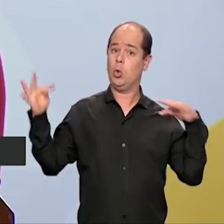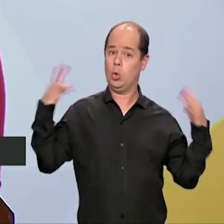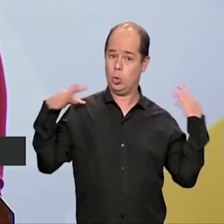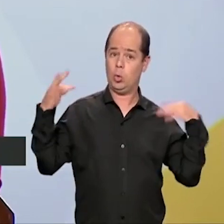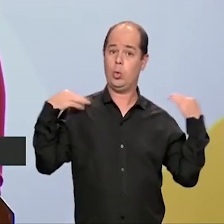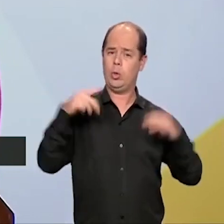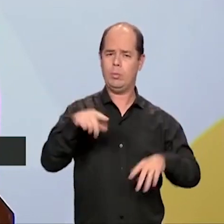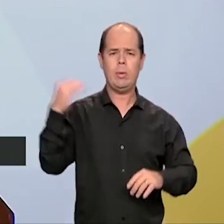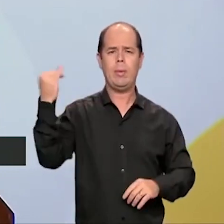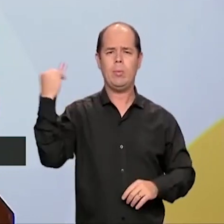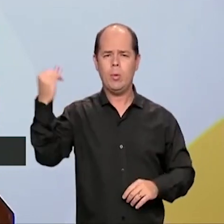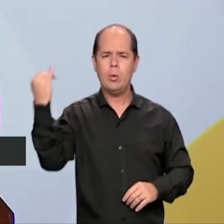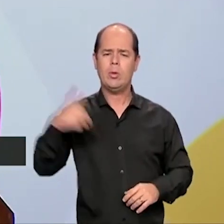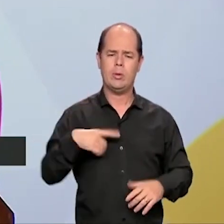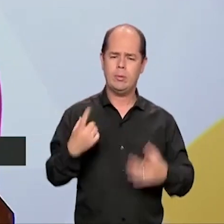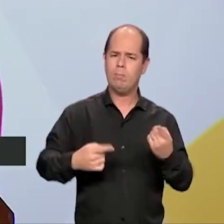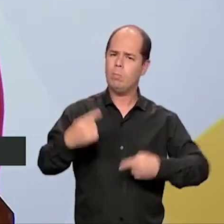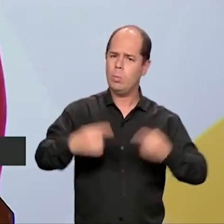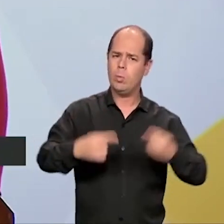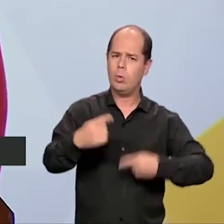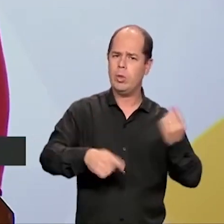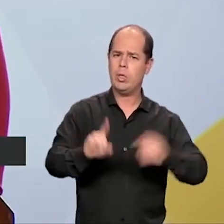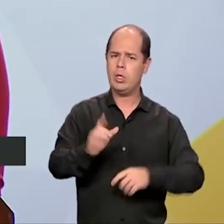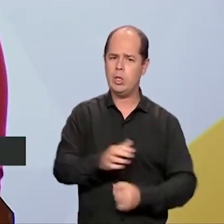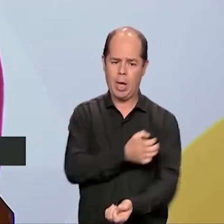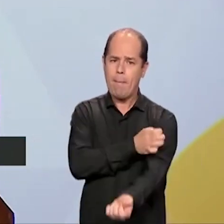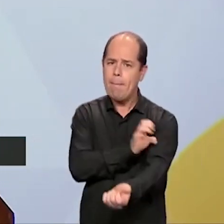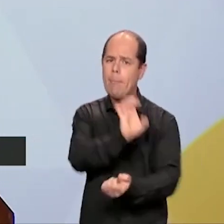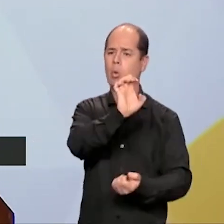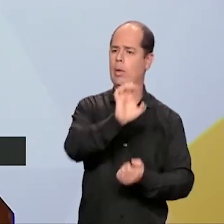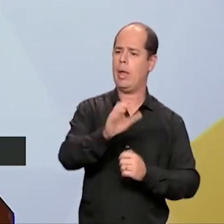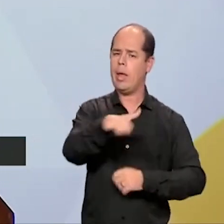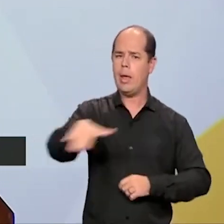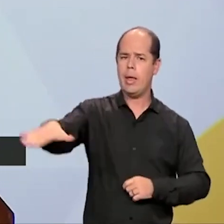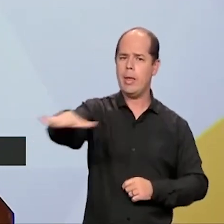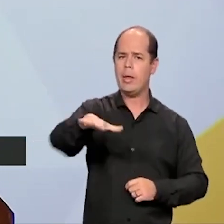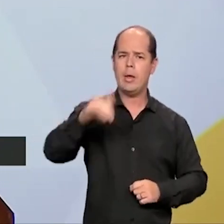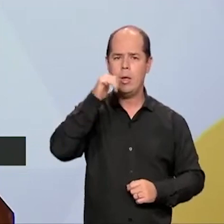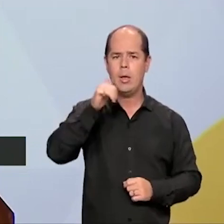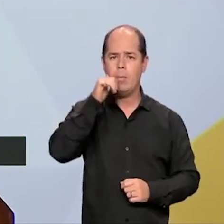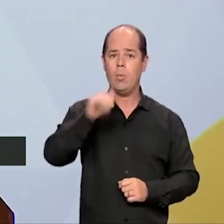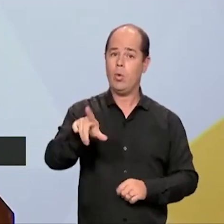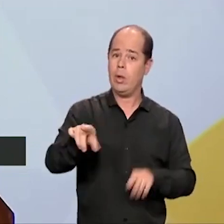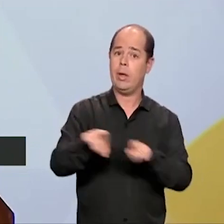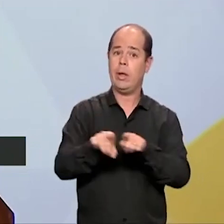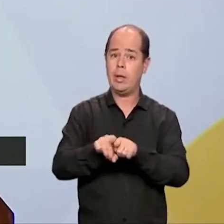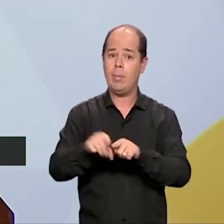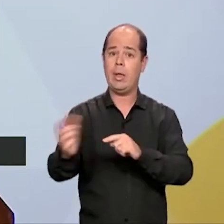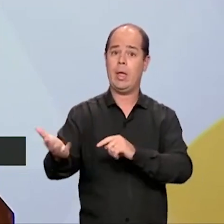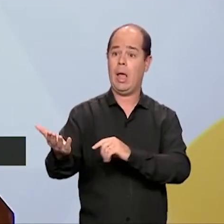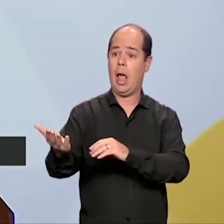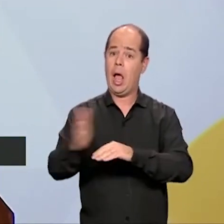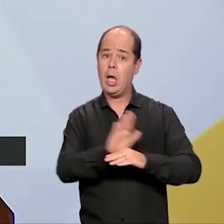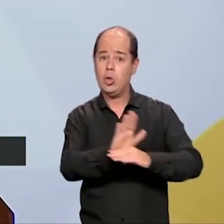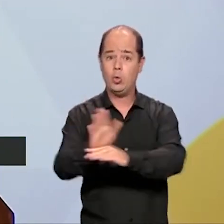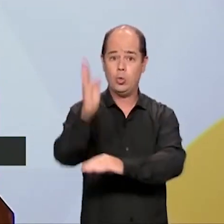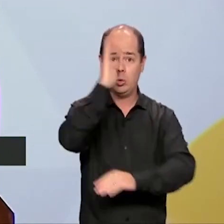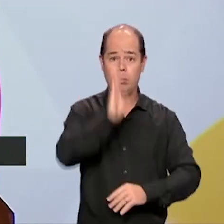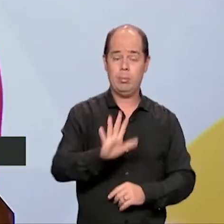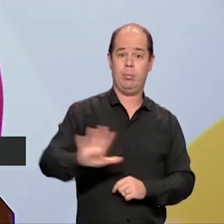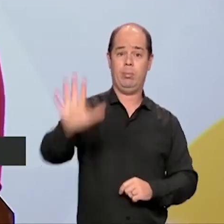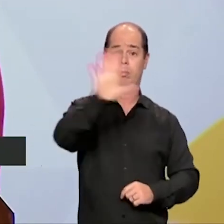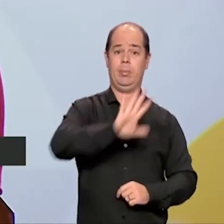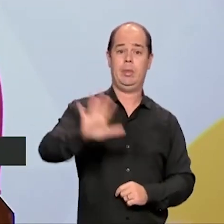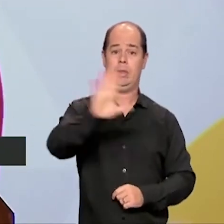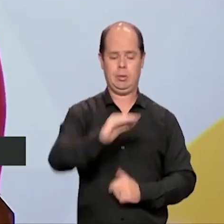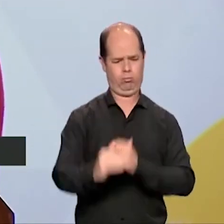as mulheres, poder também, através do turismo, desenvolver a economia do nosso Brasil, porque o turismo não é só